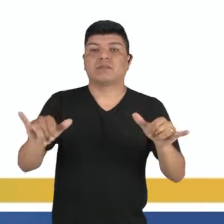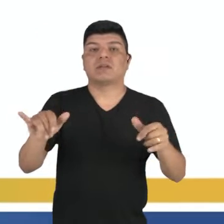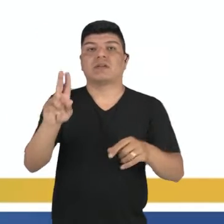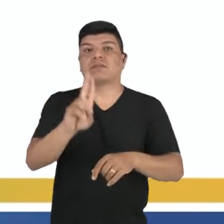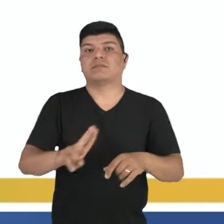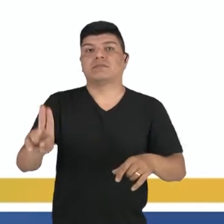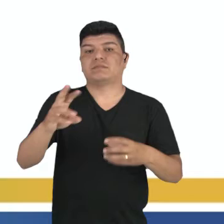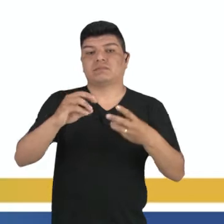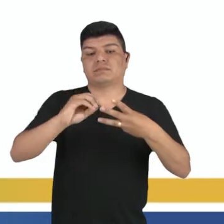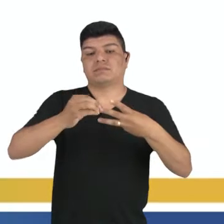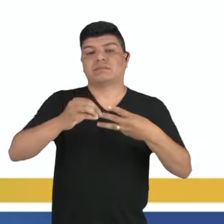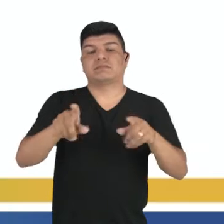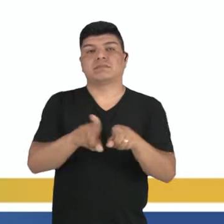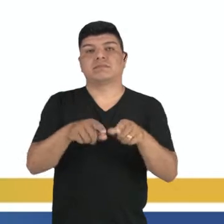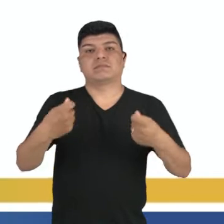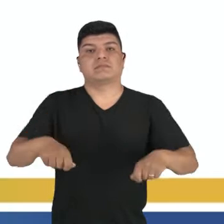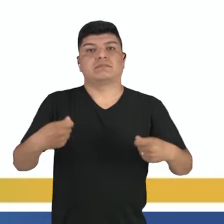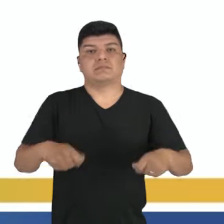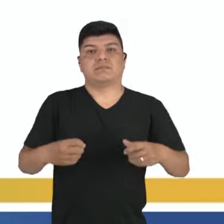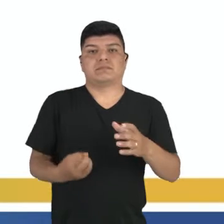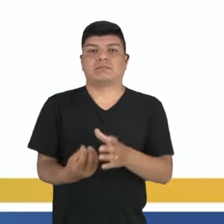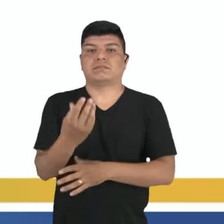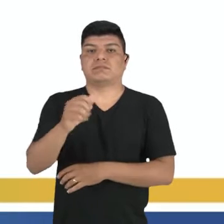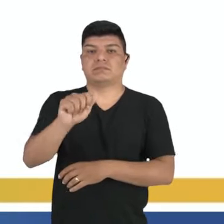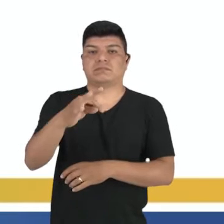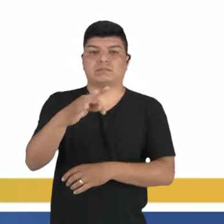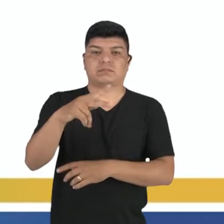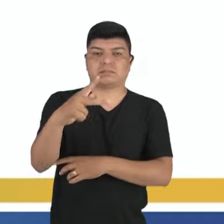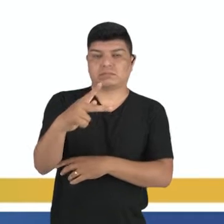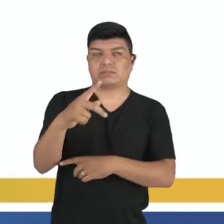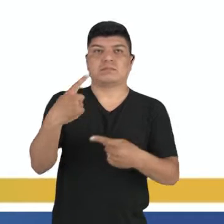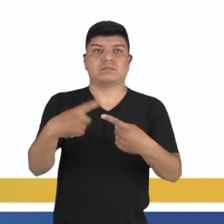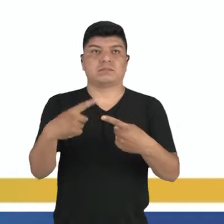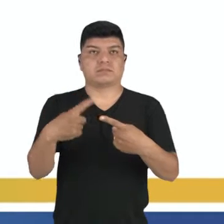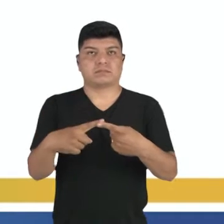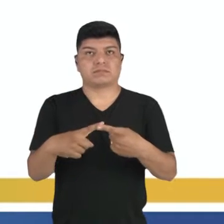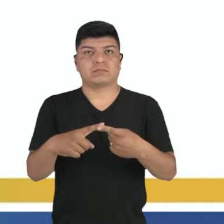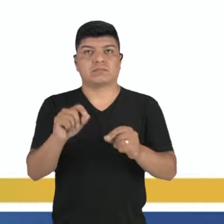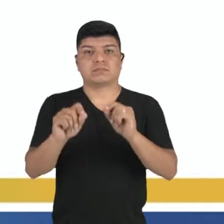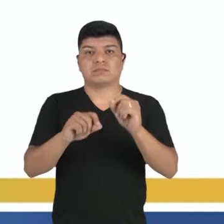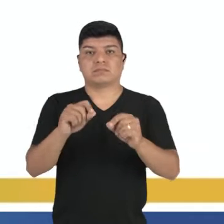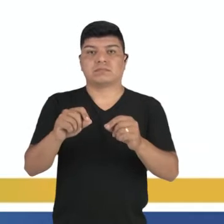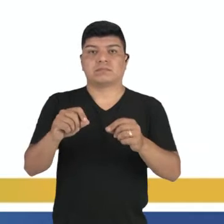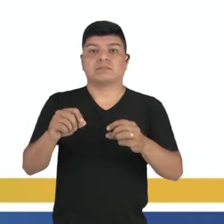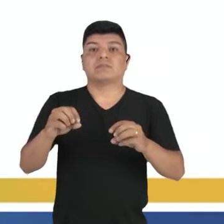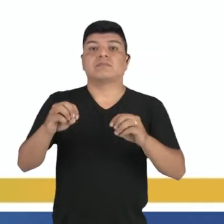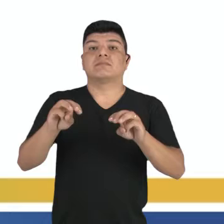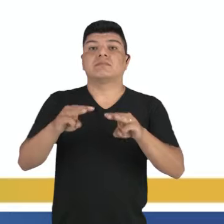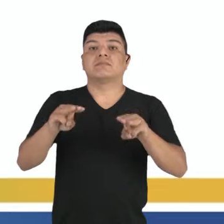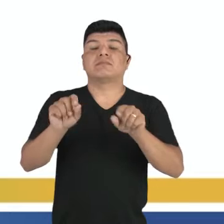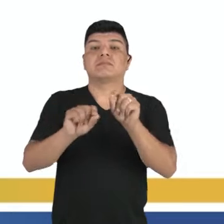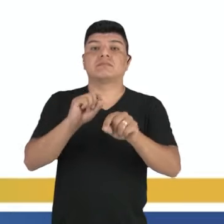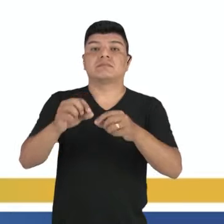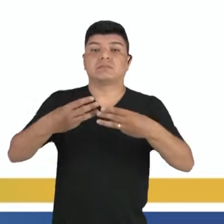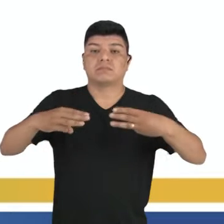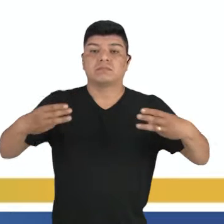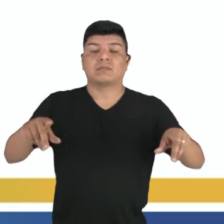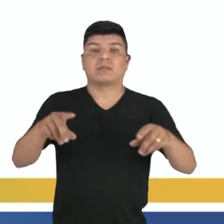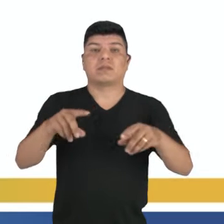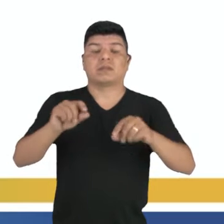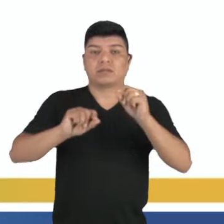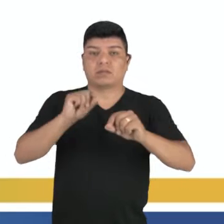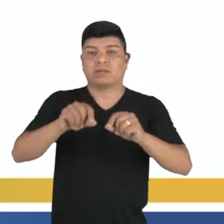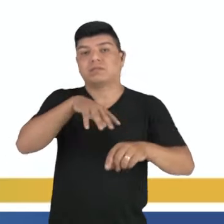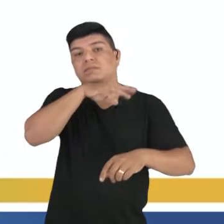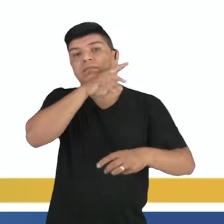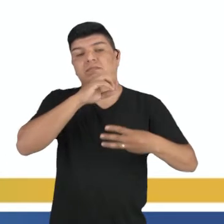pelas células e é necessário a formação de ATP Por que o ATP é uma molécula que é fonte de energia para as